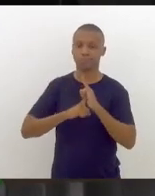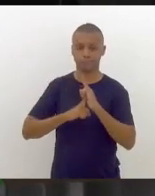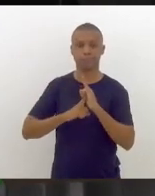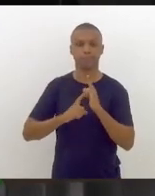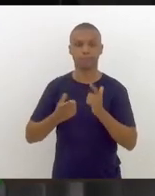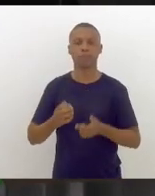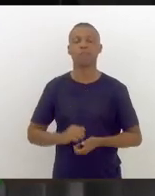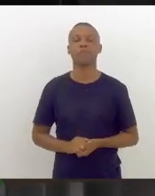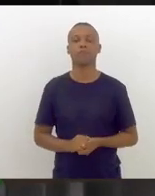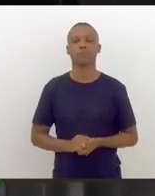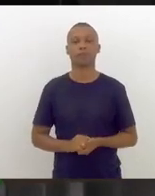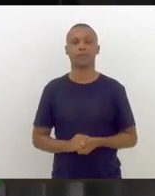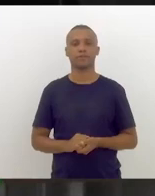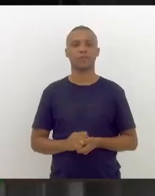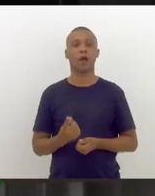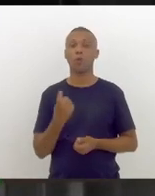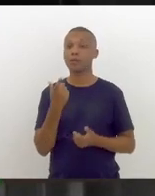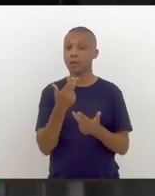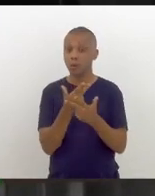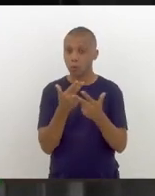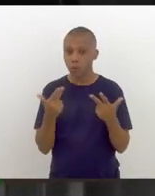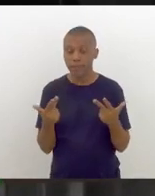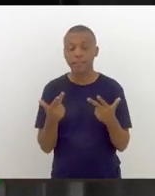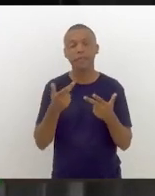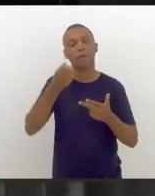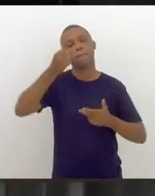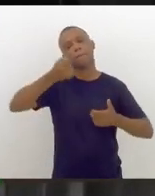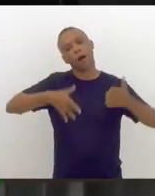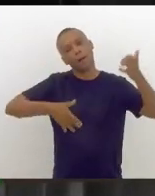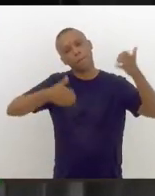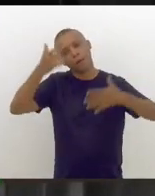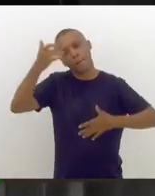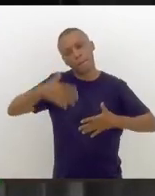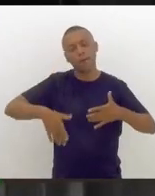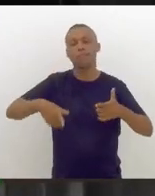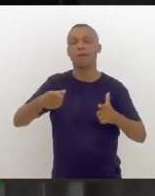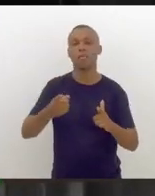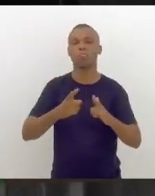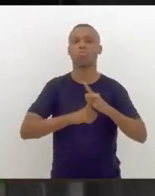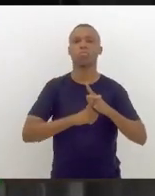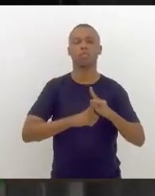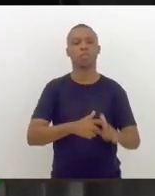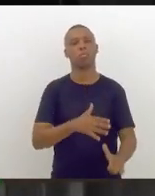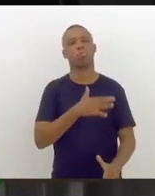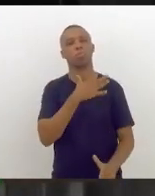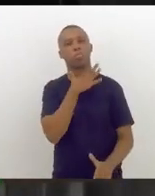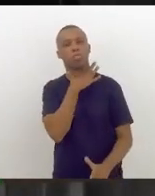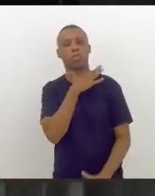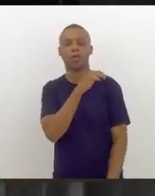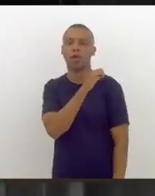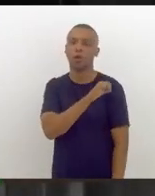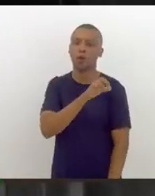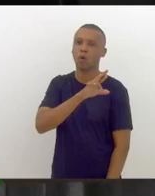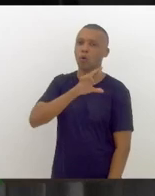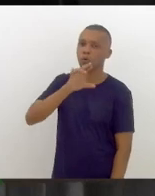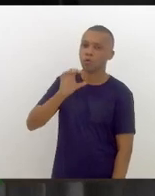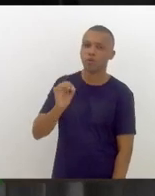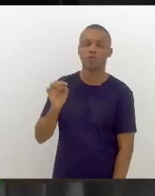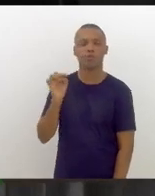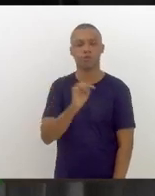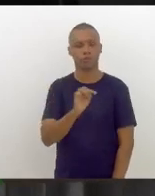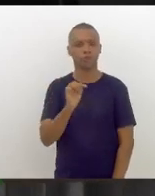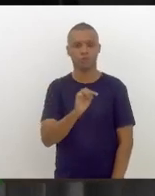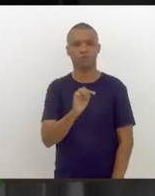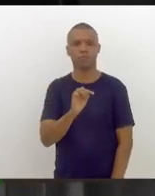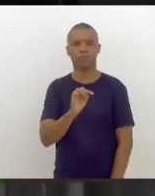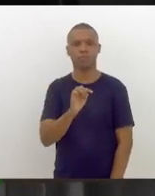federal então a única coisa que se falou aqui foi endividar o Brasil foi colocar individidar o